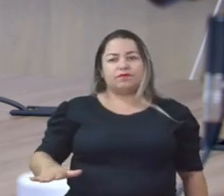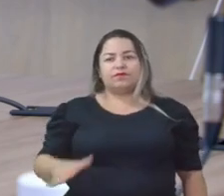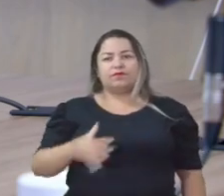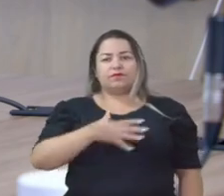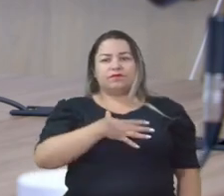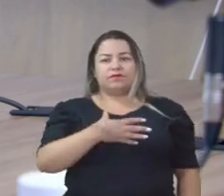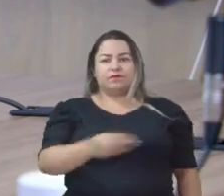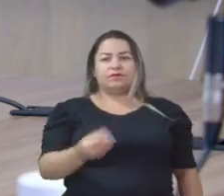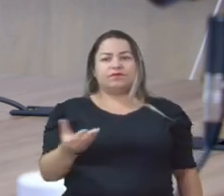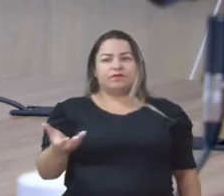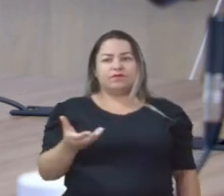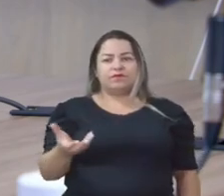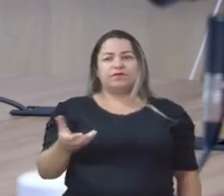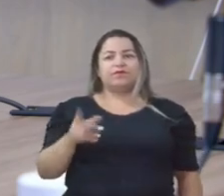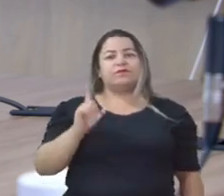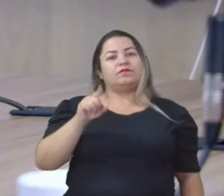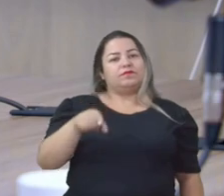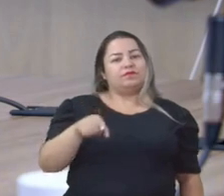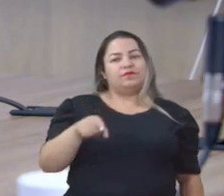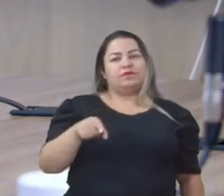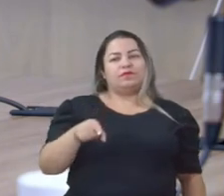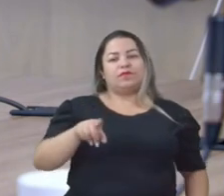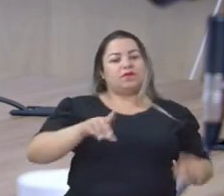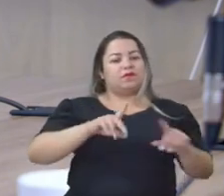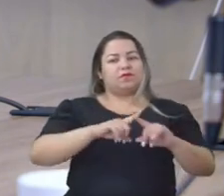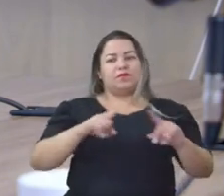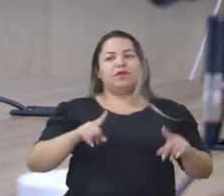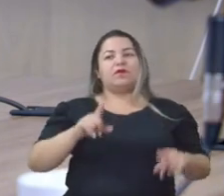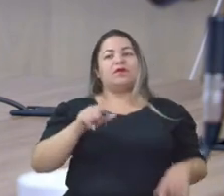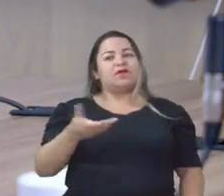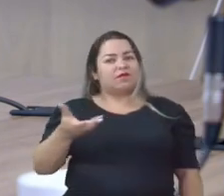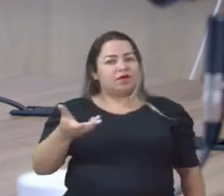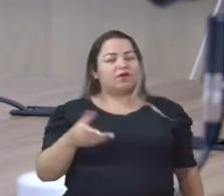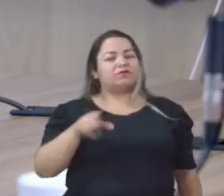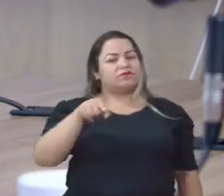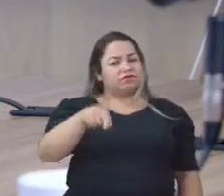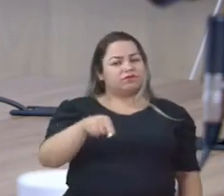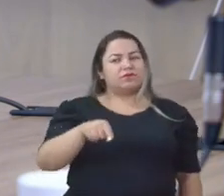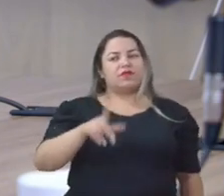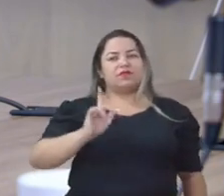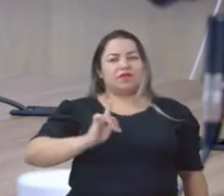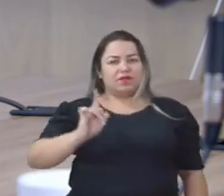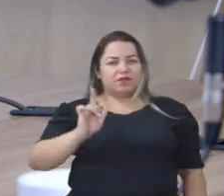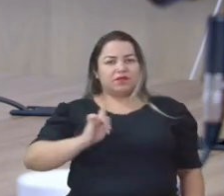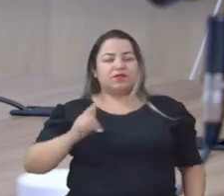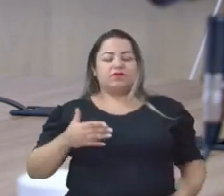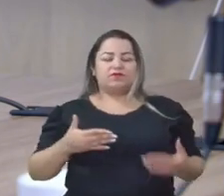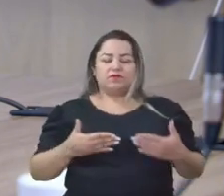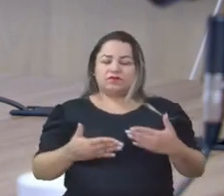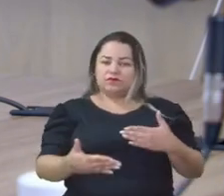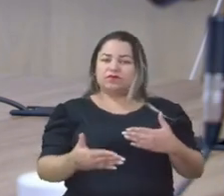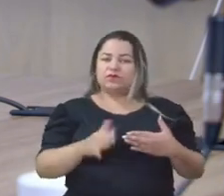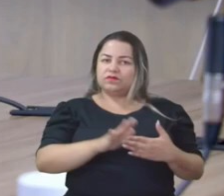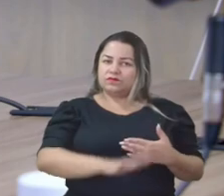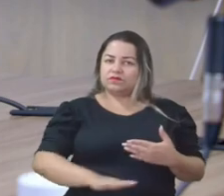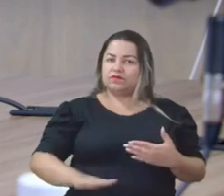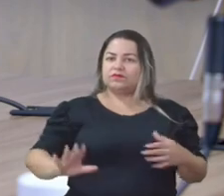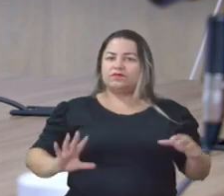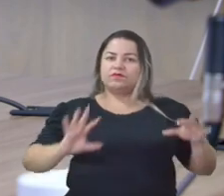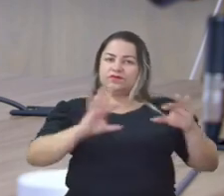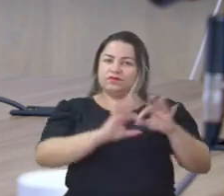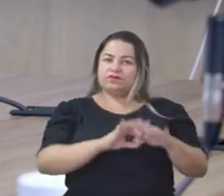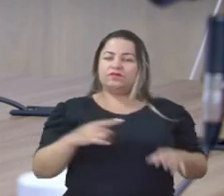você quer isso ou isso? Ele, eu quero isso. Ah, mas isso aqui é melhor. Não, eu quero isso. Então ele tem isso desde pequeno. E aí são coisas ligadas à